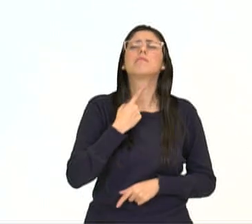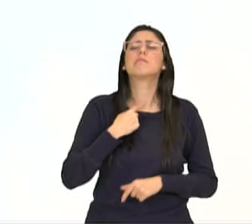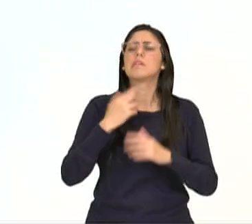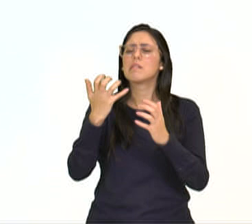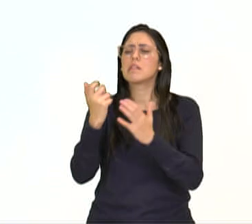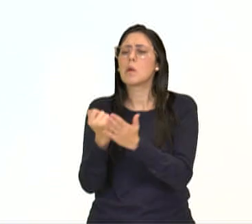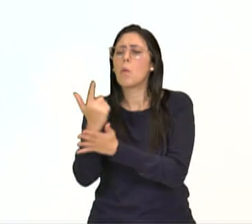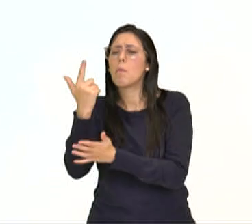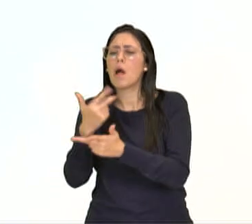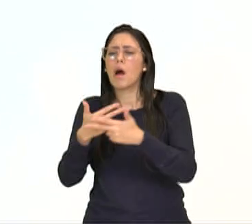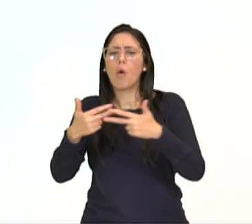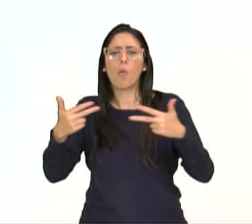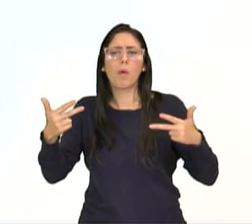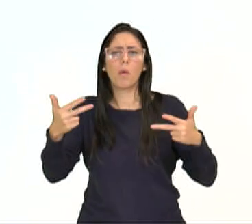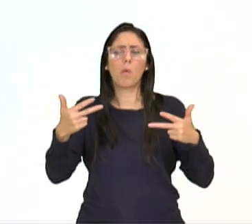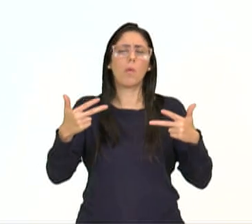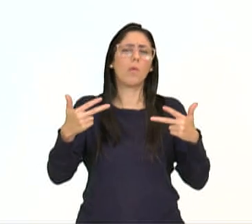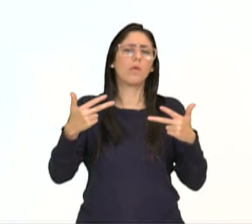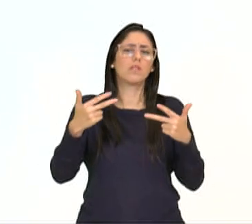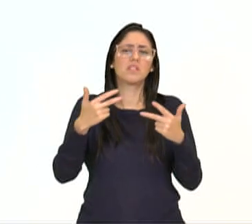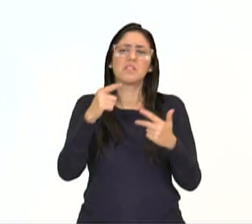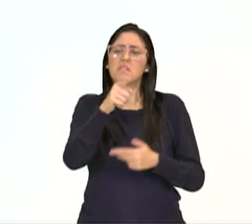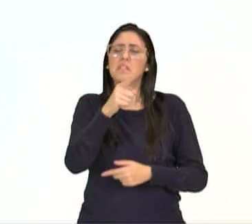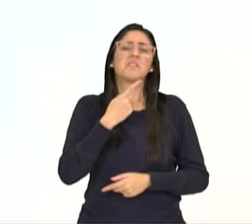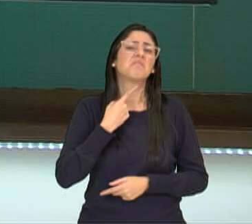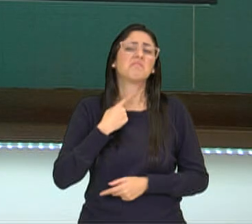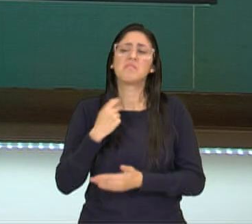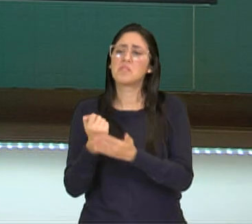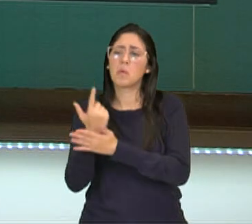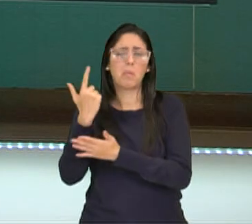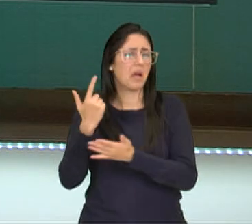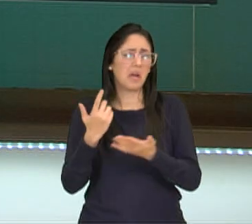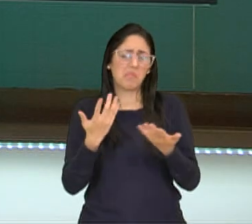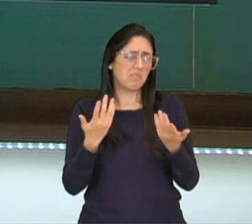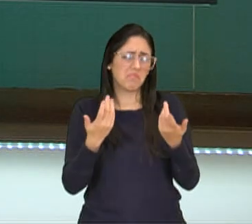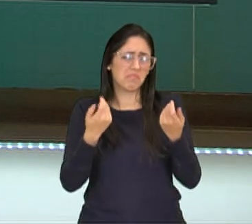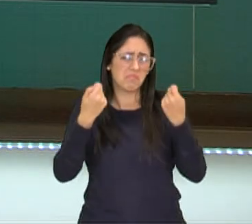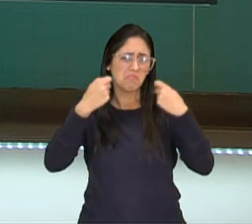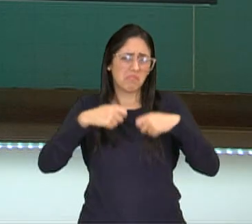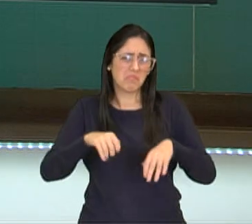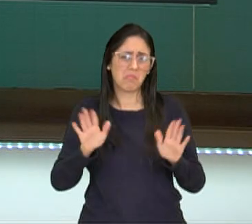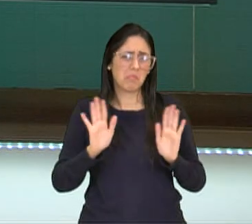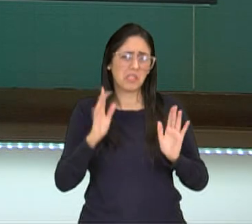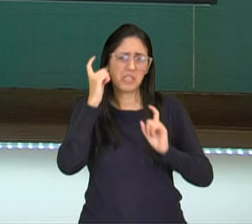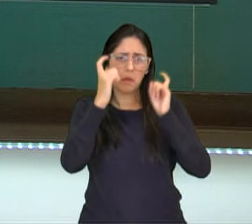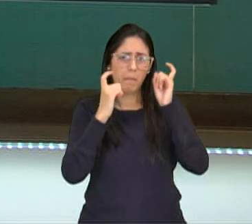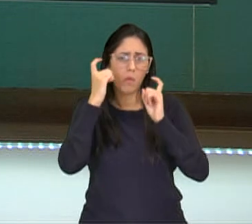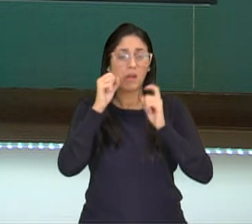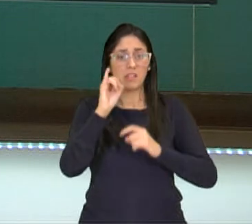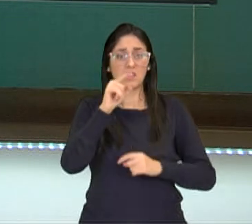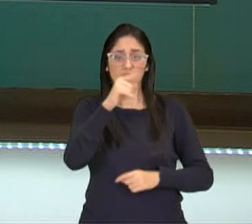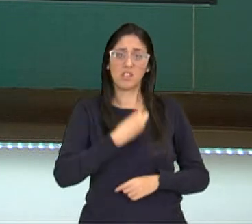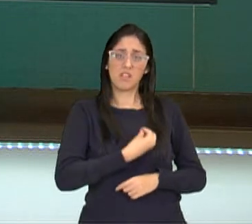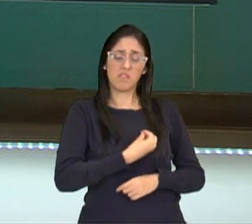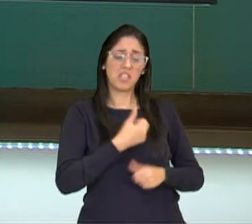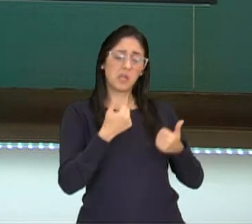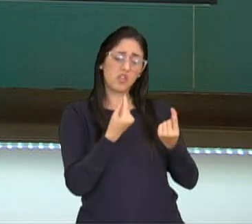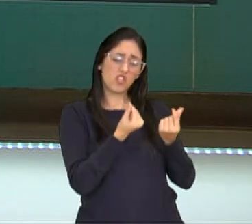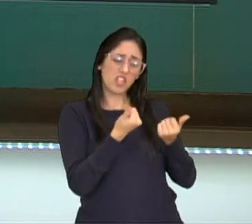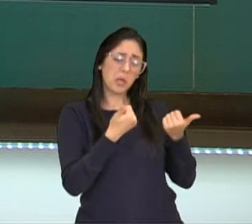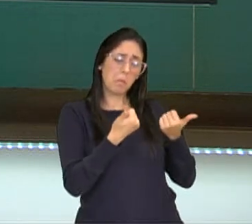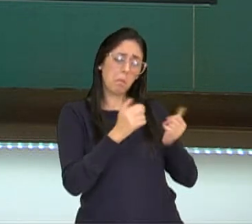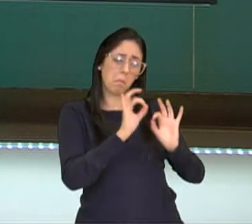possuir um determinado objeto, um determinado bem. Isso é salutar. Se você tem uma vida equilibrada financeira, você pode